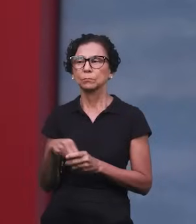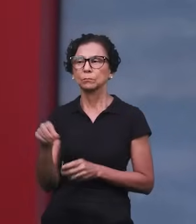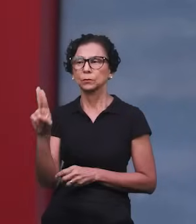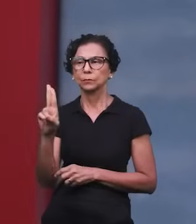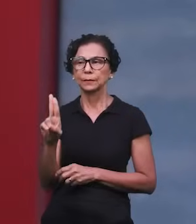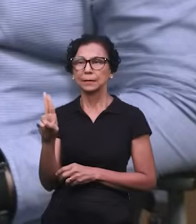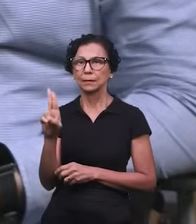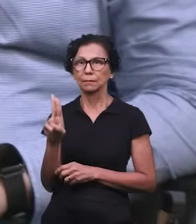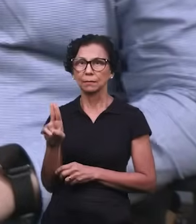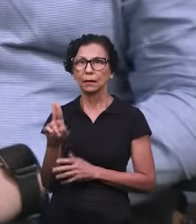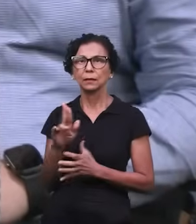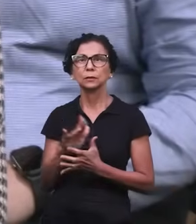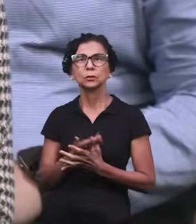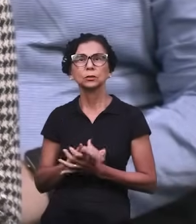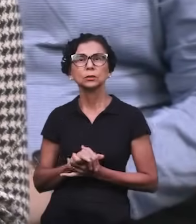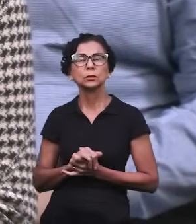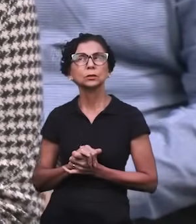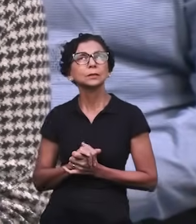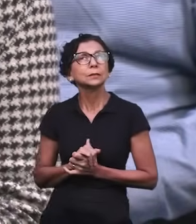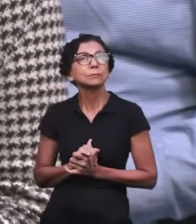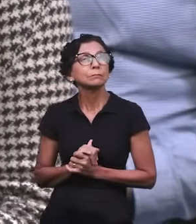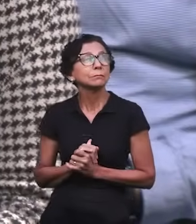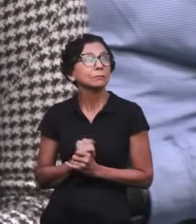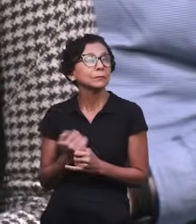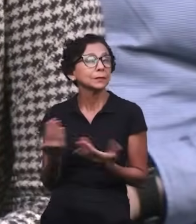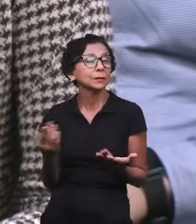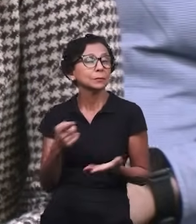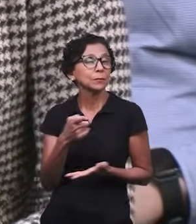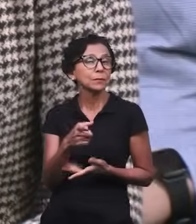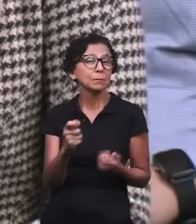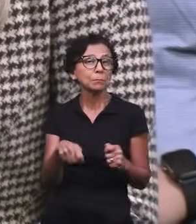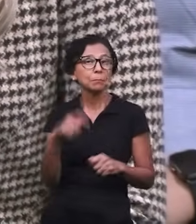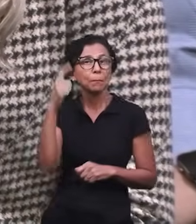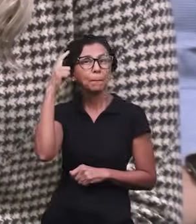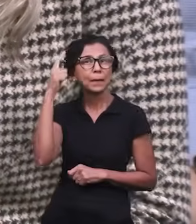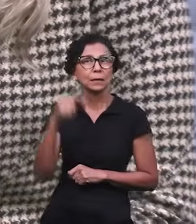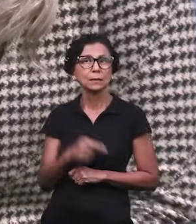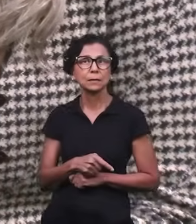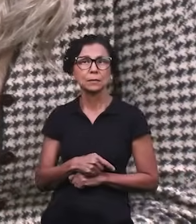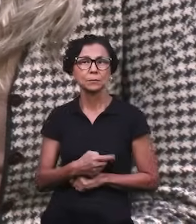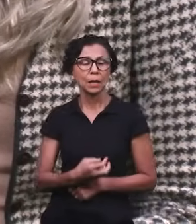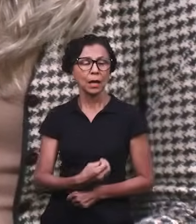ela traz dentro dela a mesma preocupação de como passar por essa vida e manter a fé.